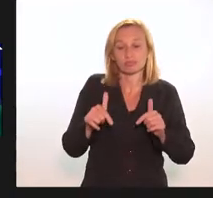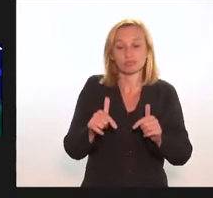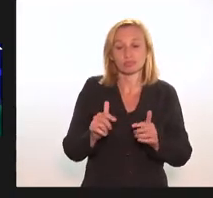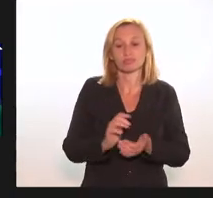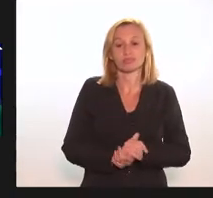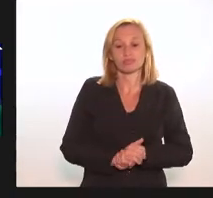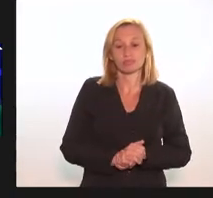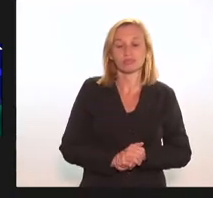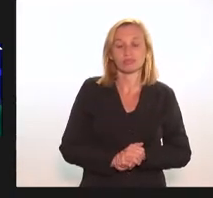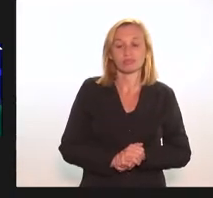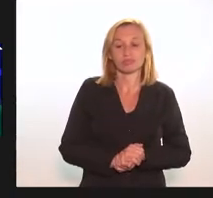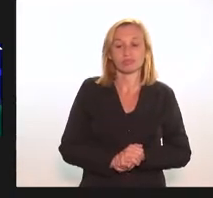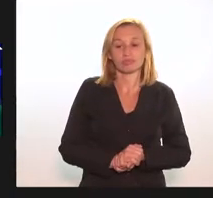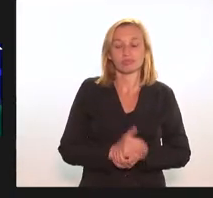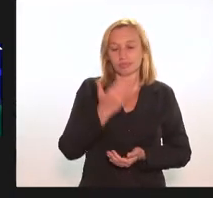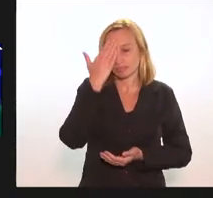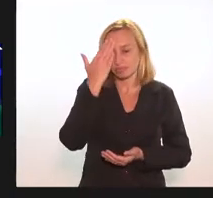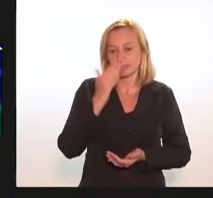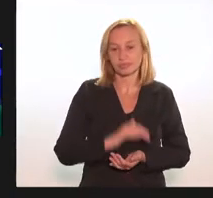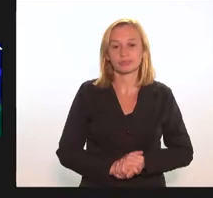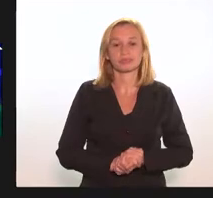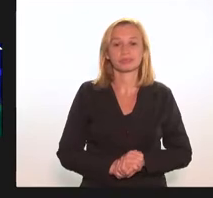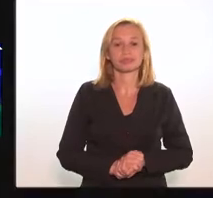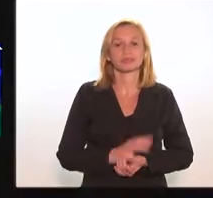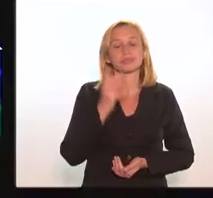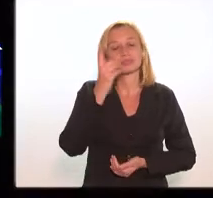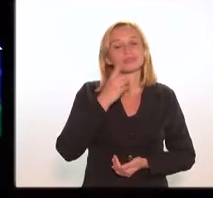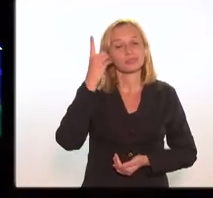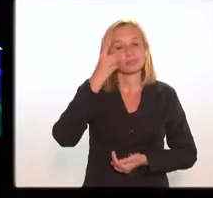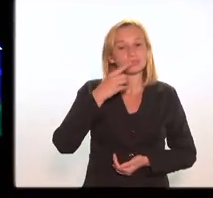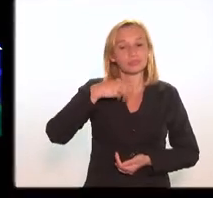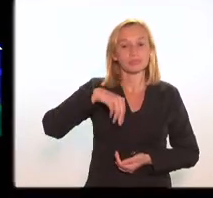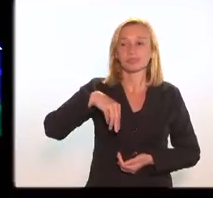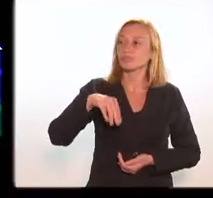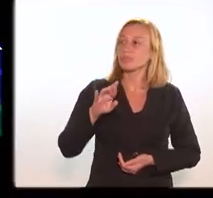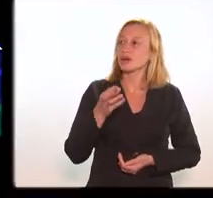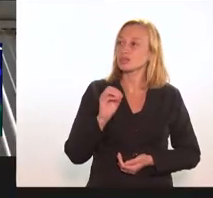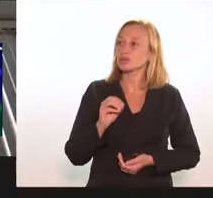do plenário. Obrigada. Deputado Márcio Alberto.